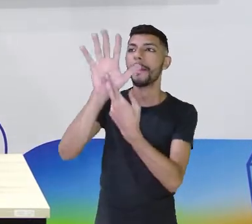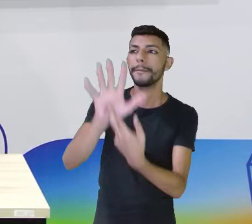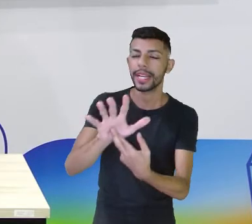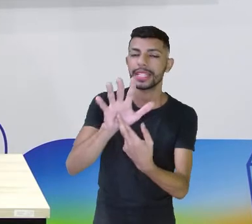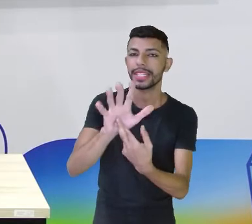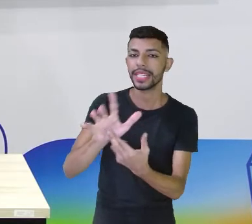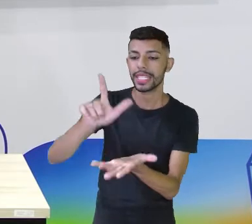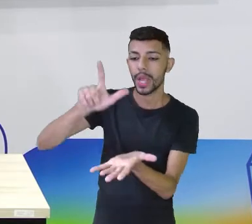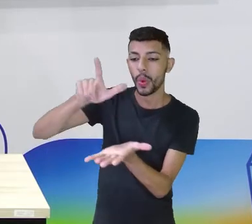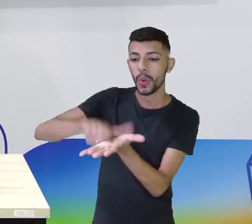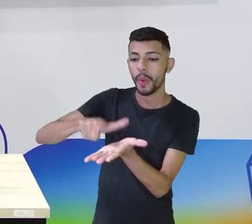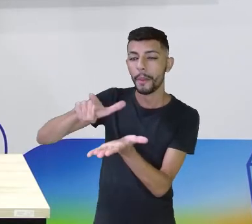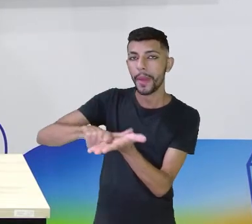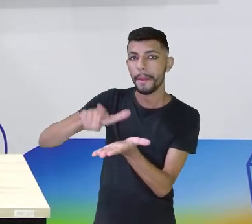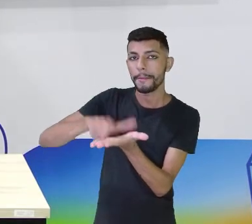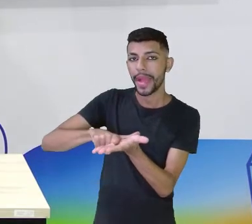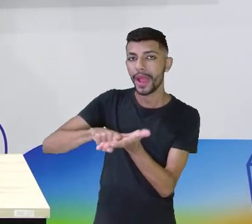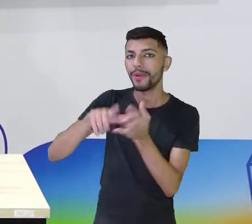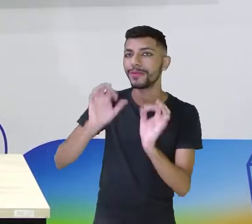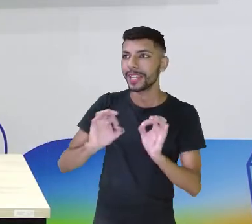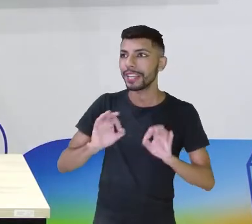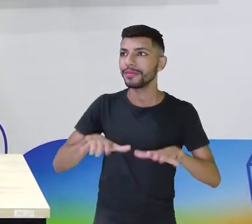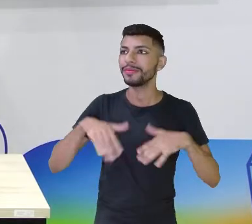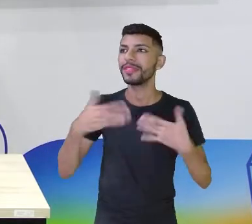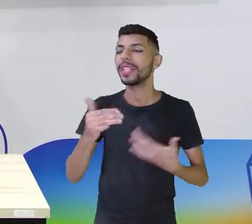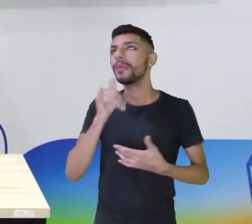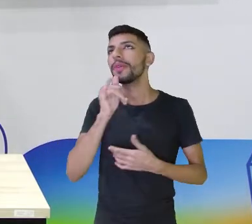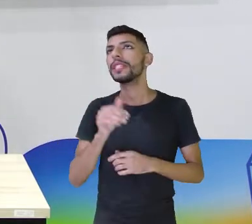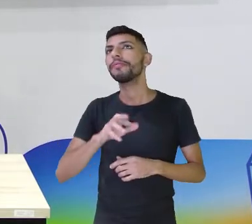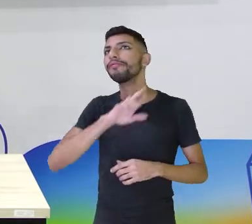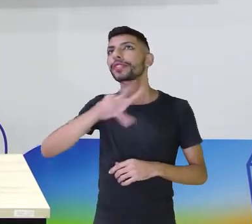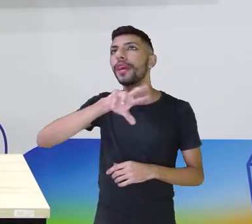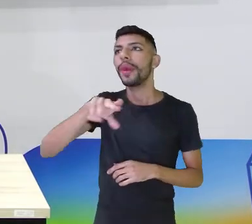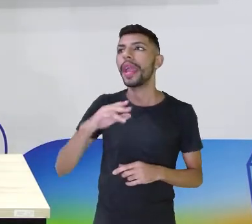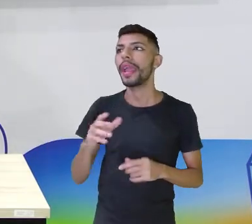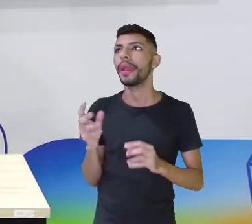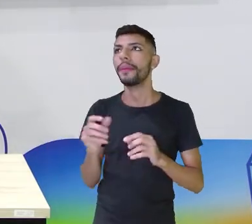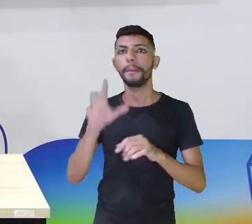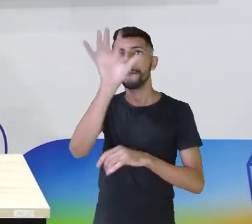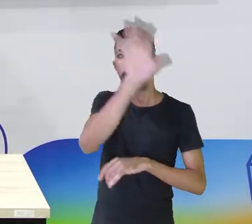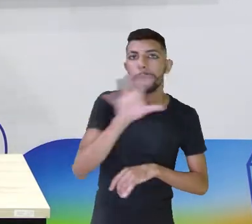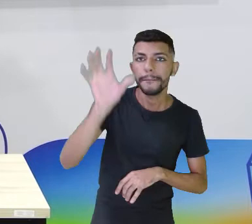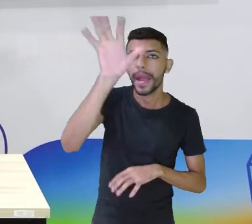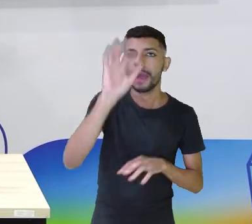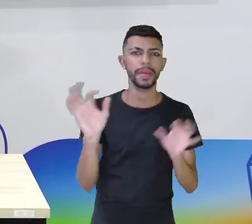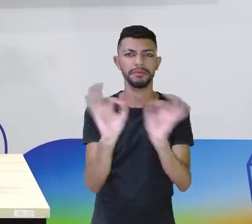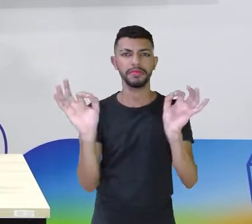no papel. Então, mesmo que não seja um mapa, seja um outro tipo de